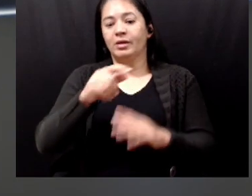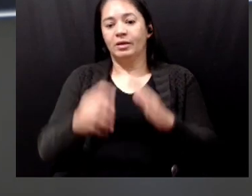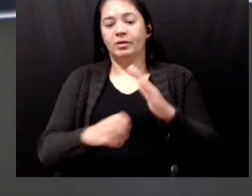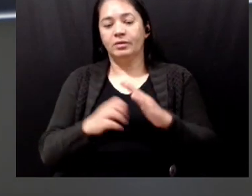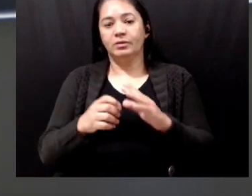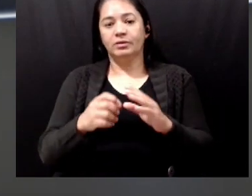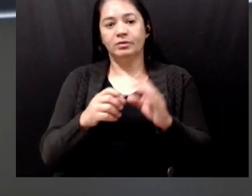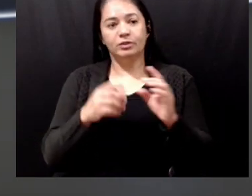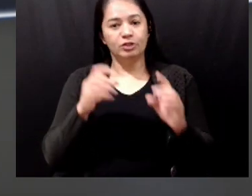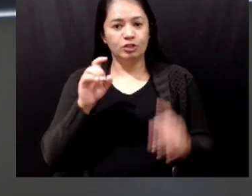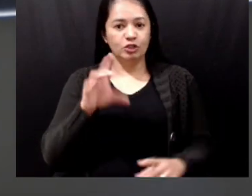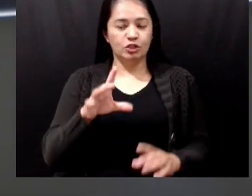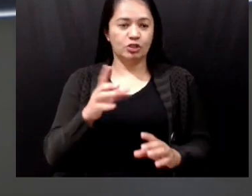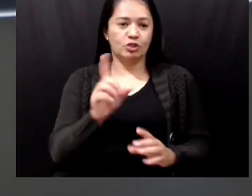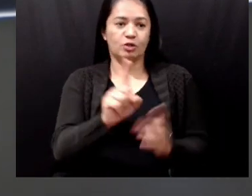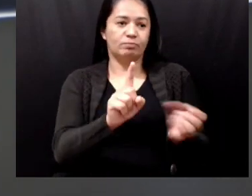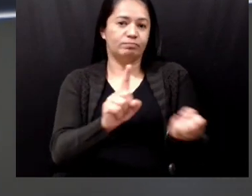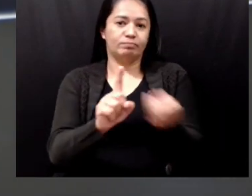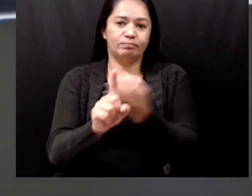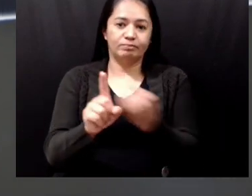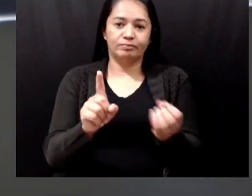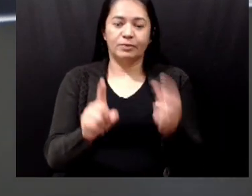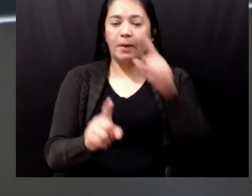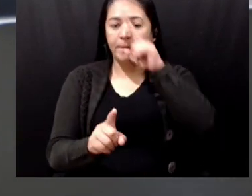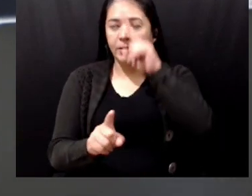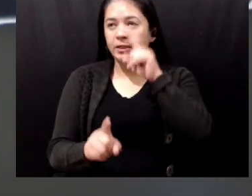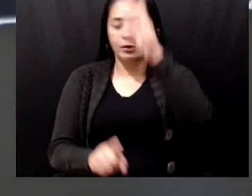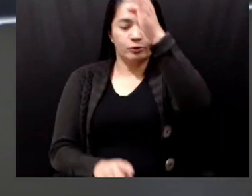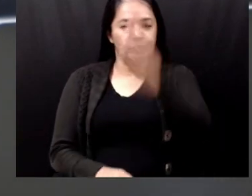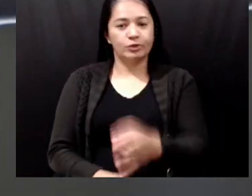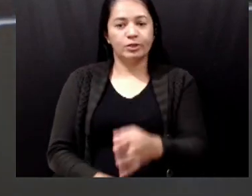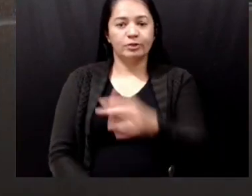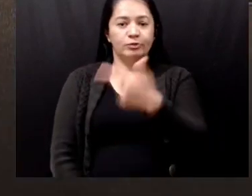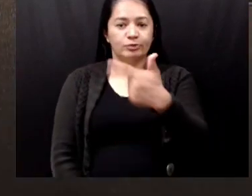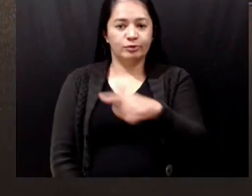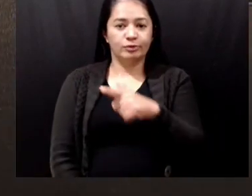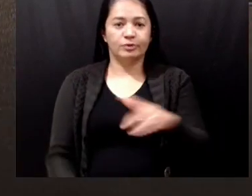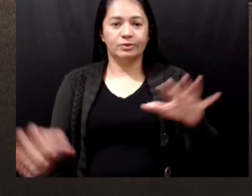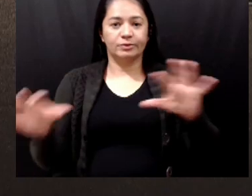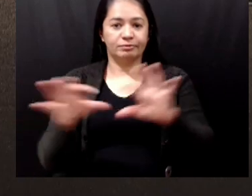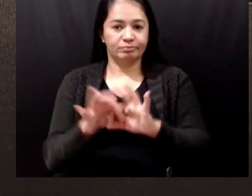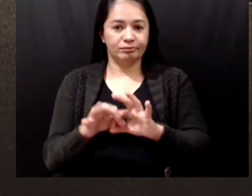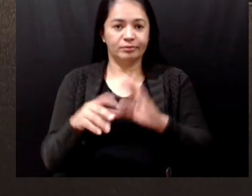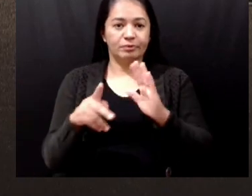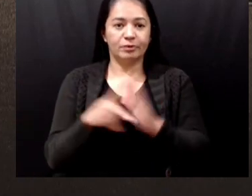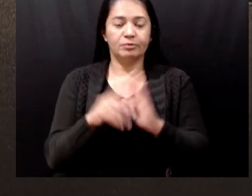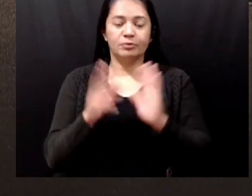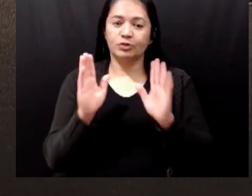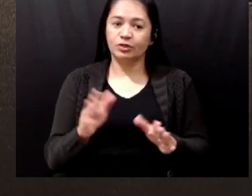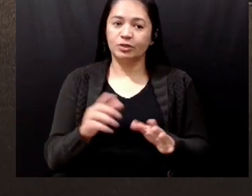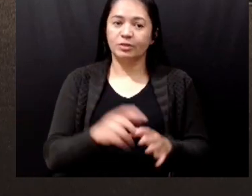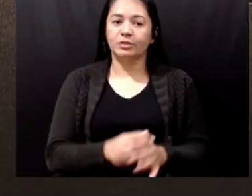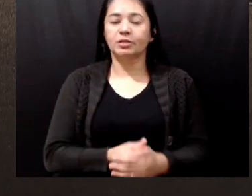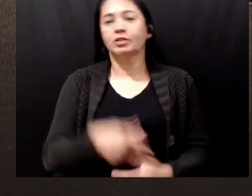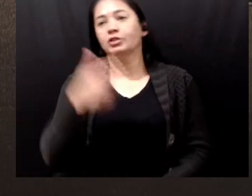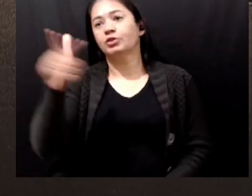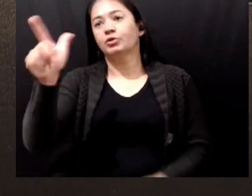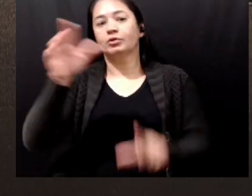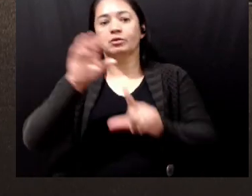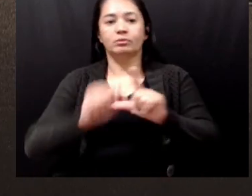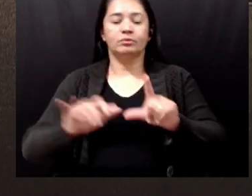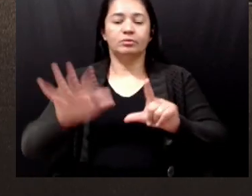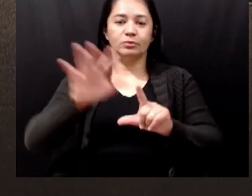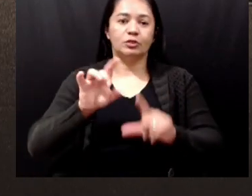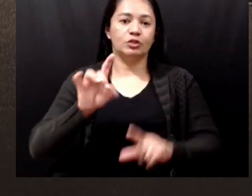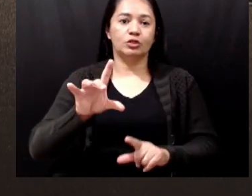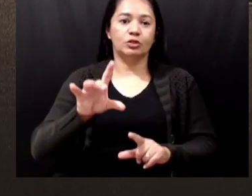tem esse risco direto ligado a esses ativos que estão registrados em outras plataformas. Simplesmente ela acaba sendo um front para você